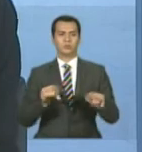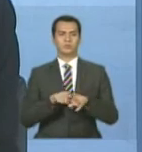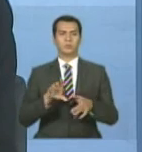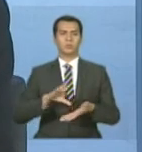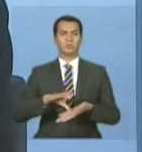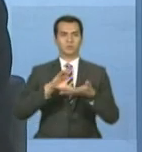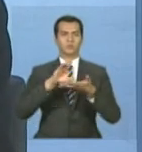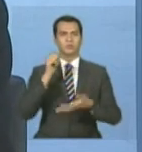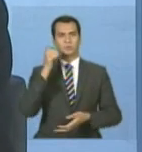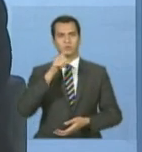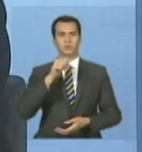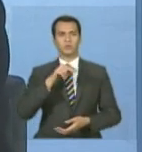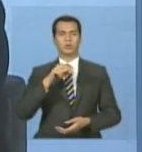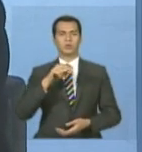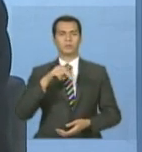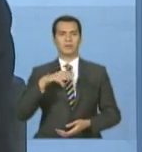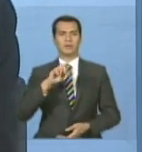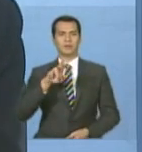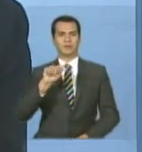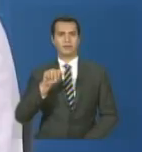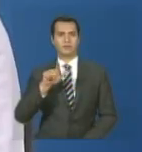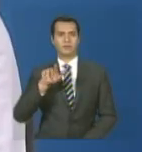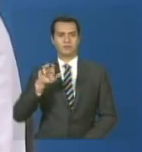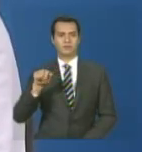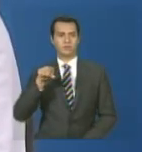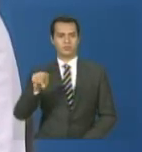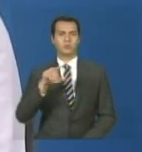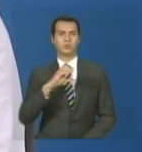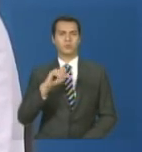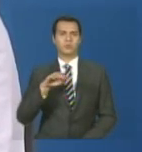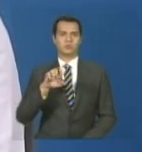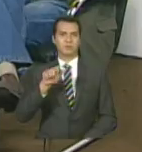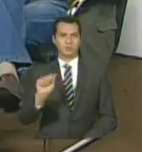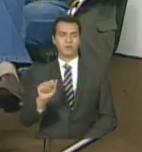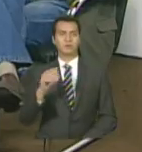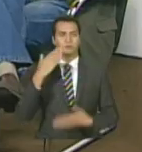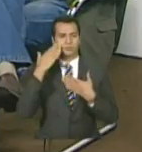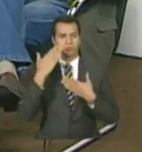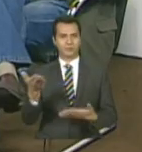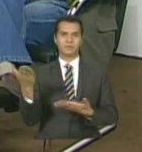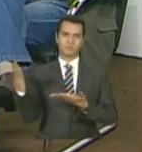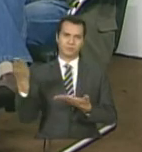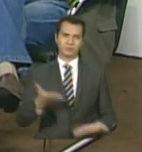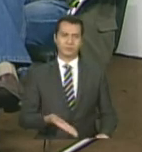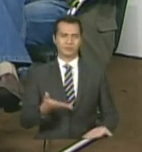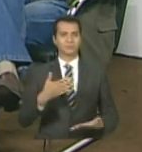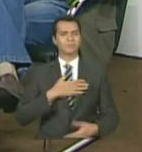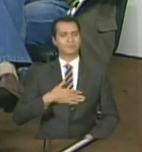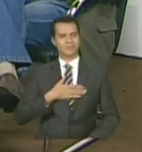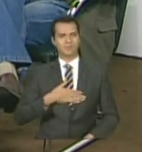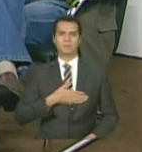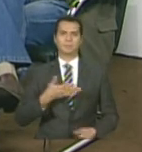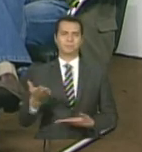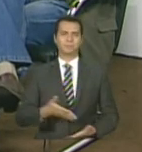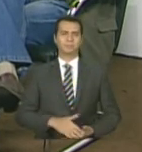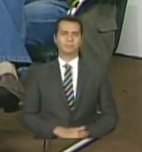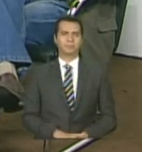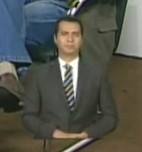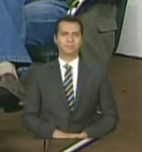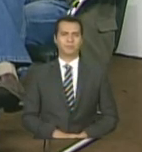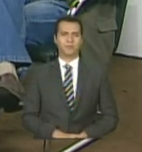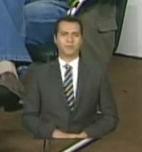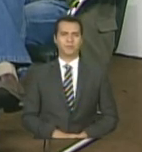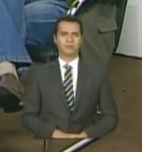Maria Leão, do Conselho Nacional de Segurança Alimentar e Nutricional. Obrigado por terem vindo, é um prazer recebê-los. É interessante porque